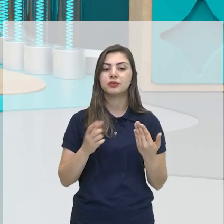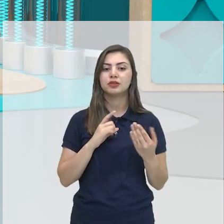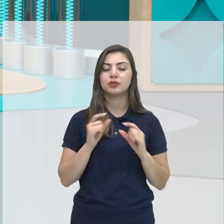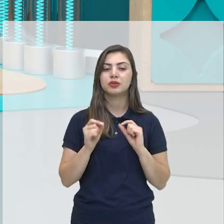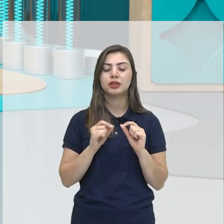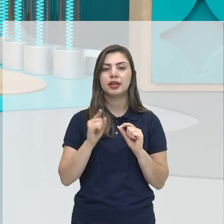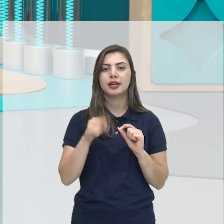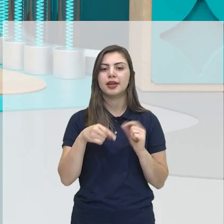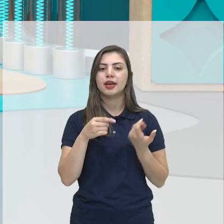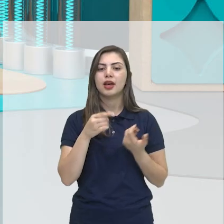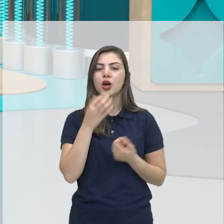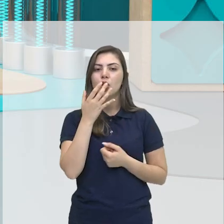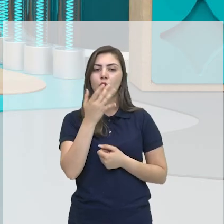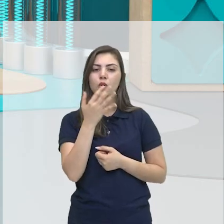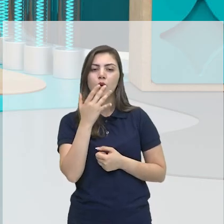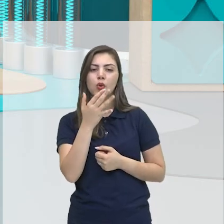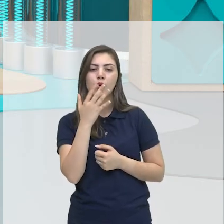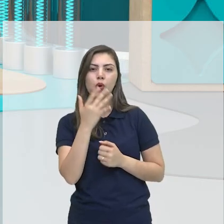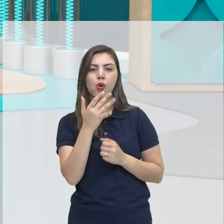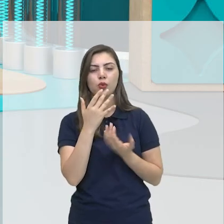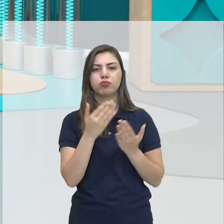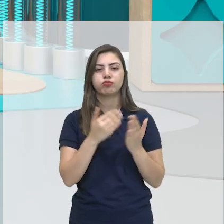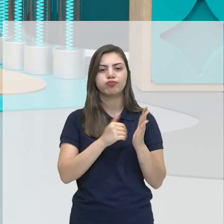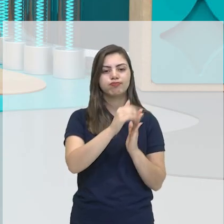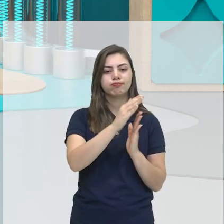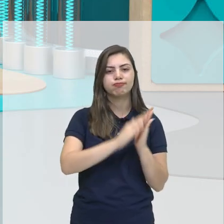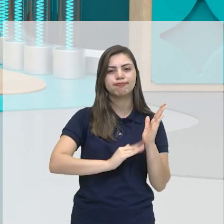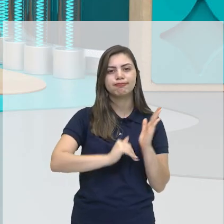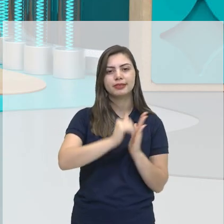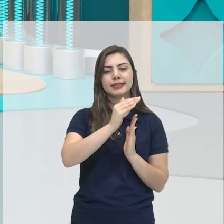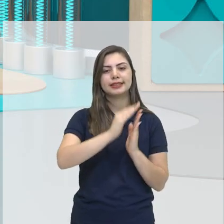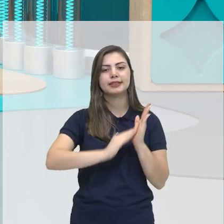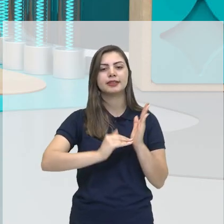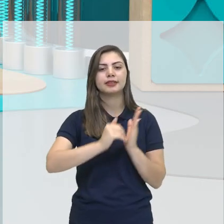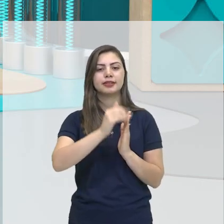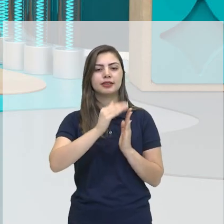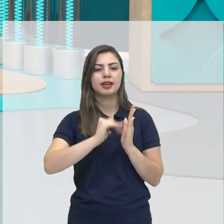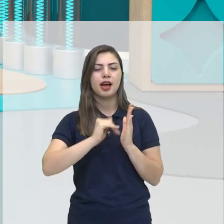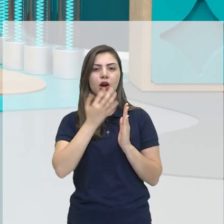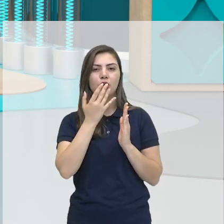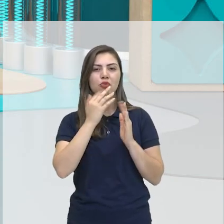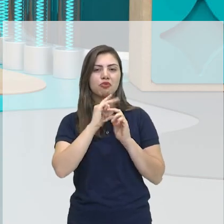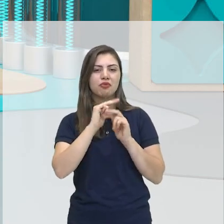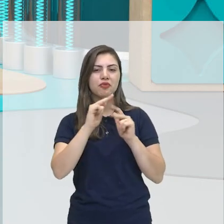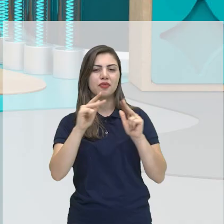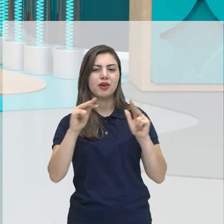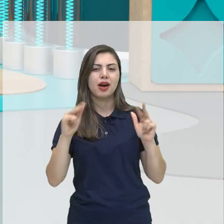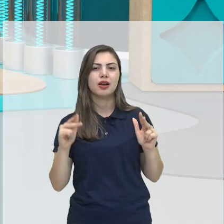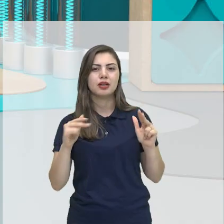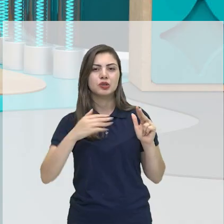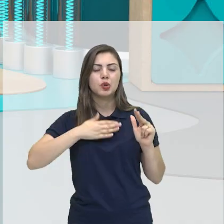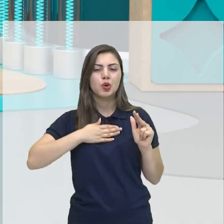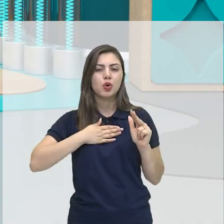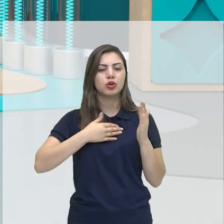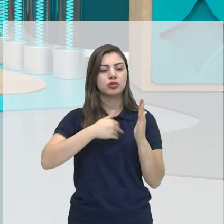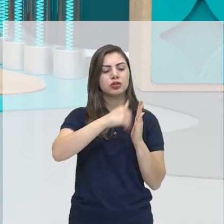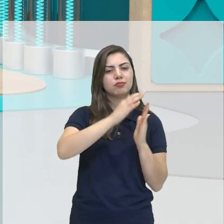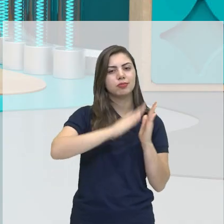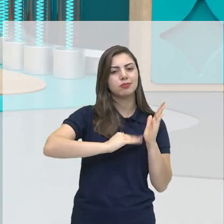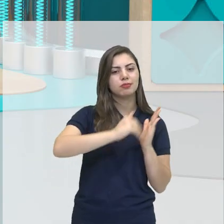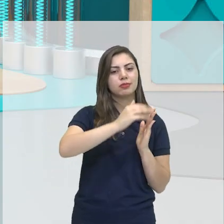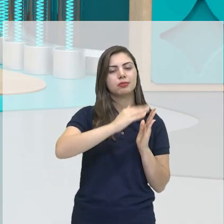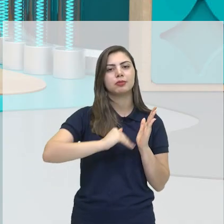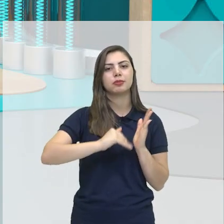trazem esses efeitos tridimensional, né? Esse efeito de perspectiva, ele não existe nas obras cubistas.